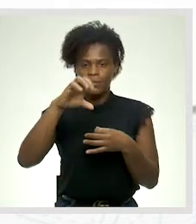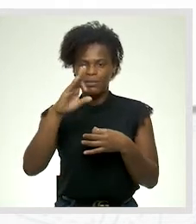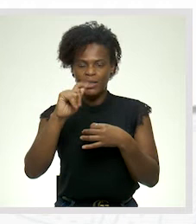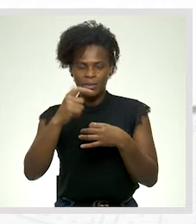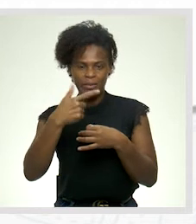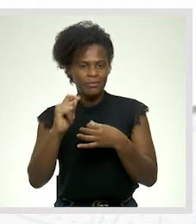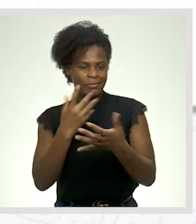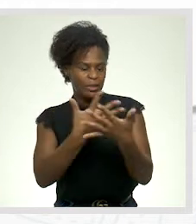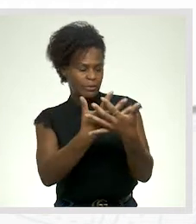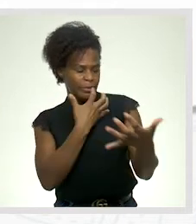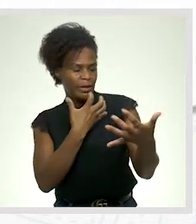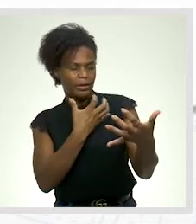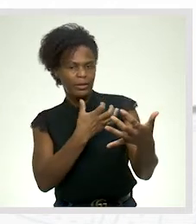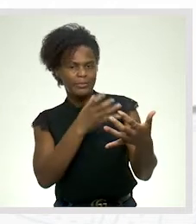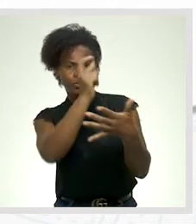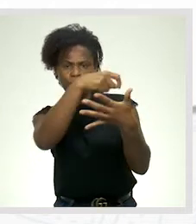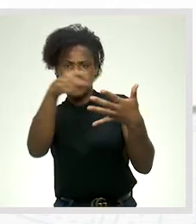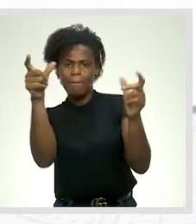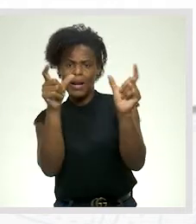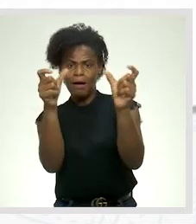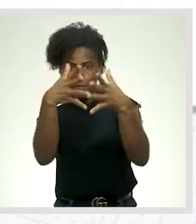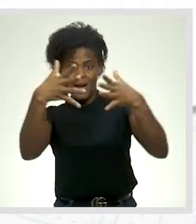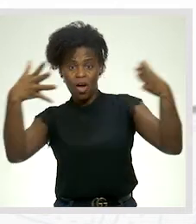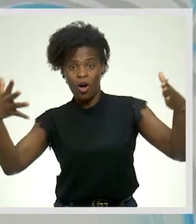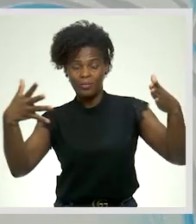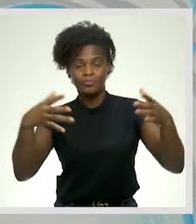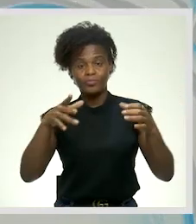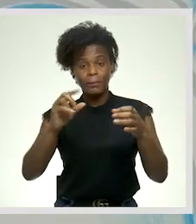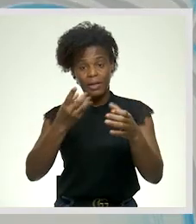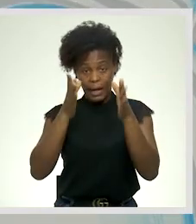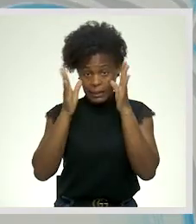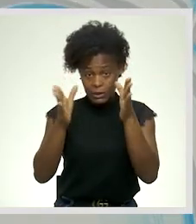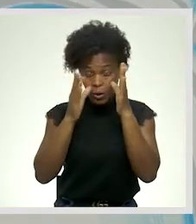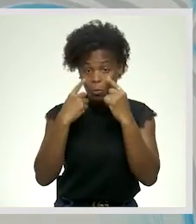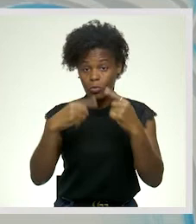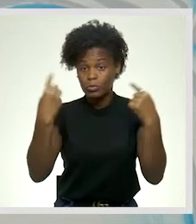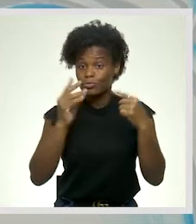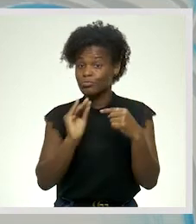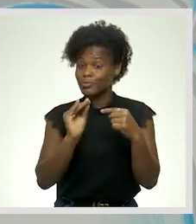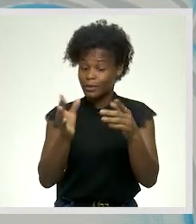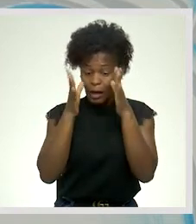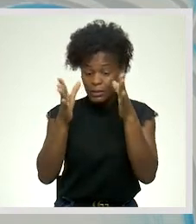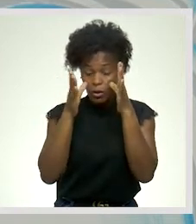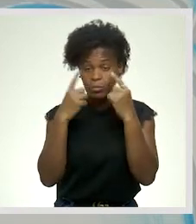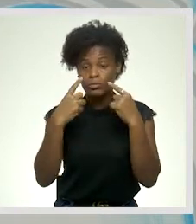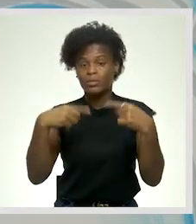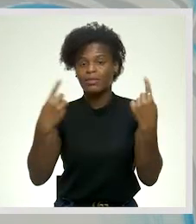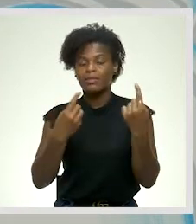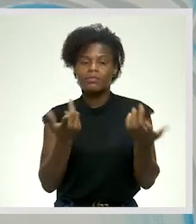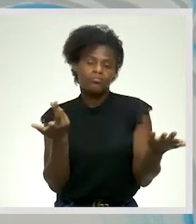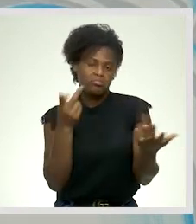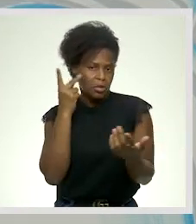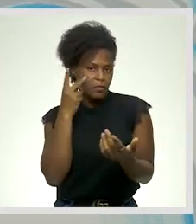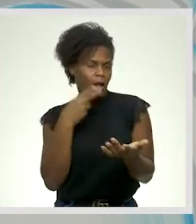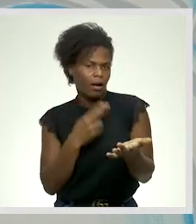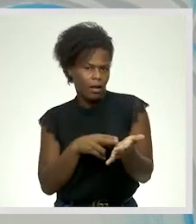com caracteres maiores para chamar a atenção do público. Na vida real,